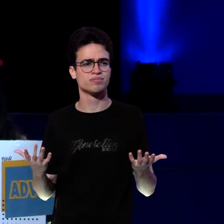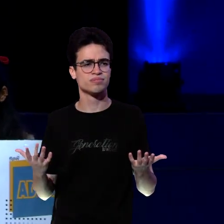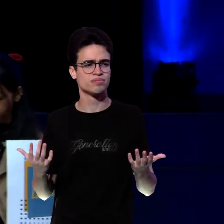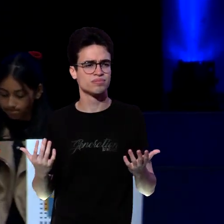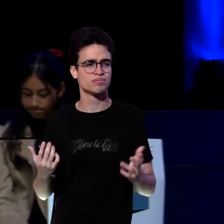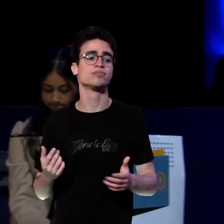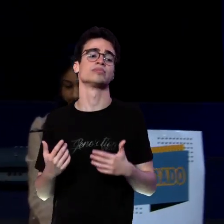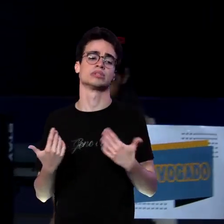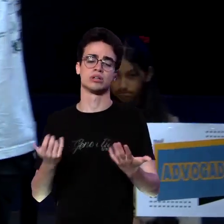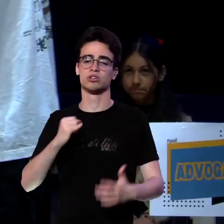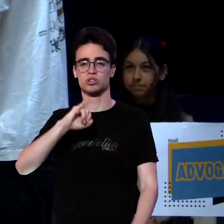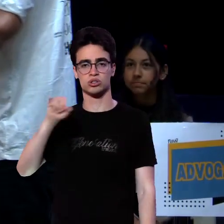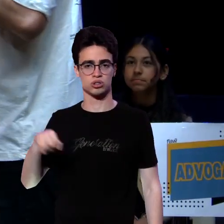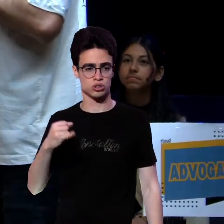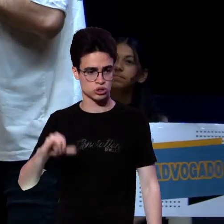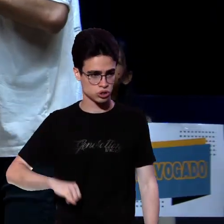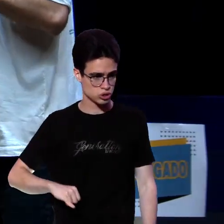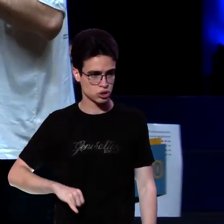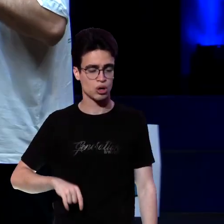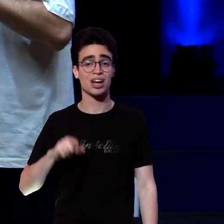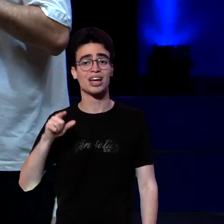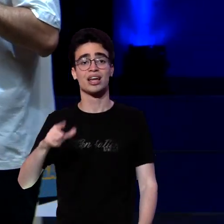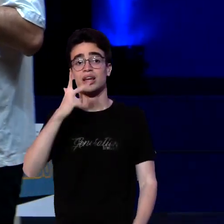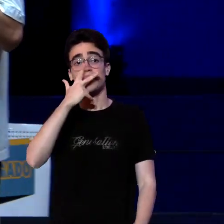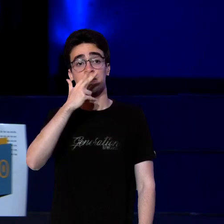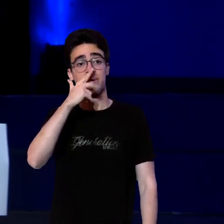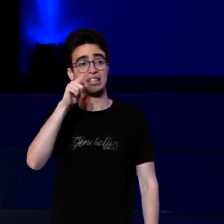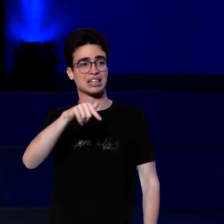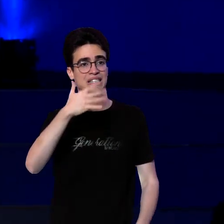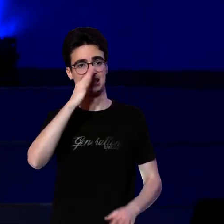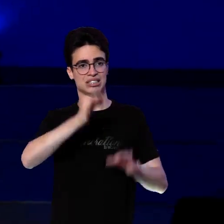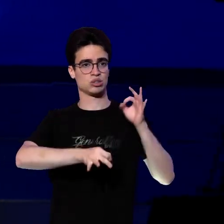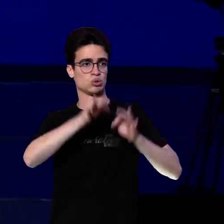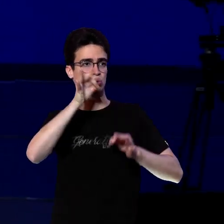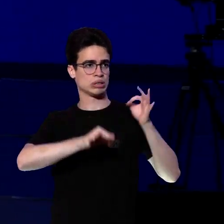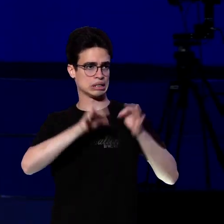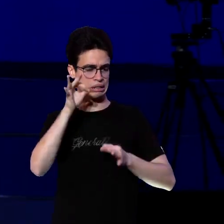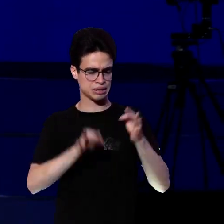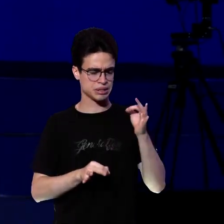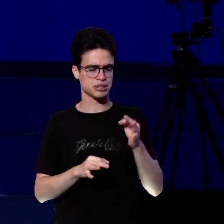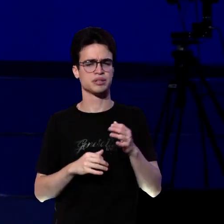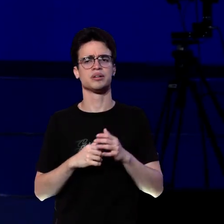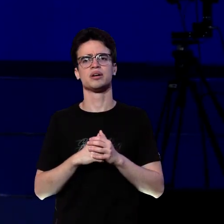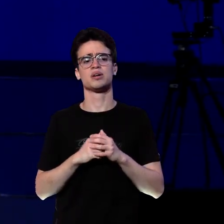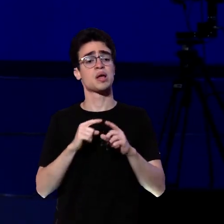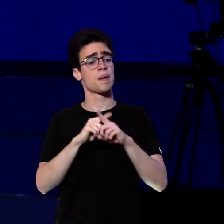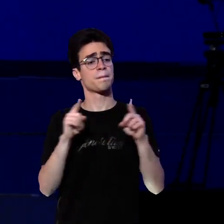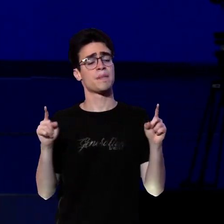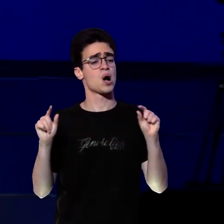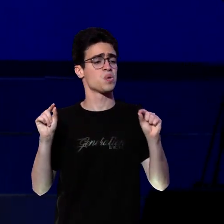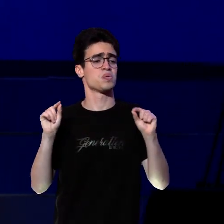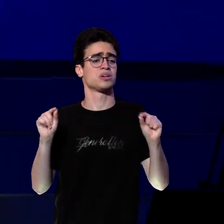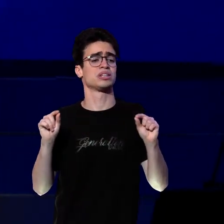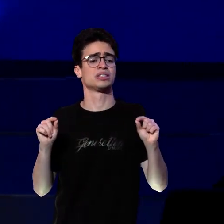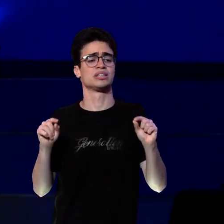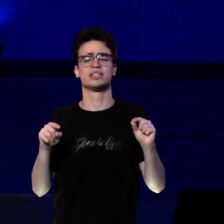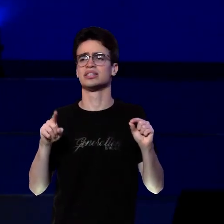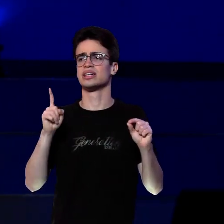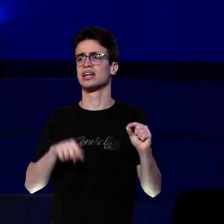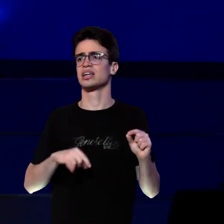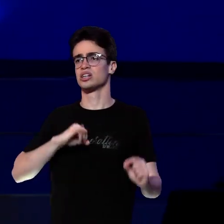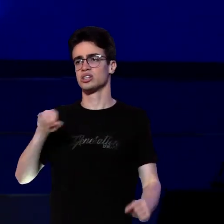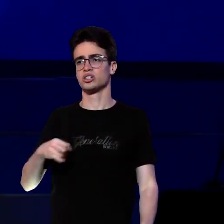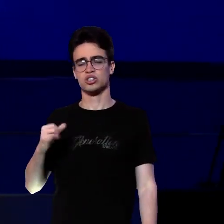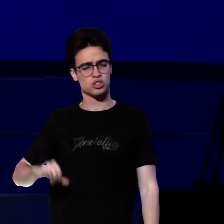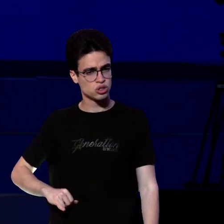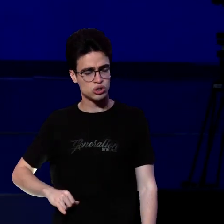Jó, ele estava vivendo o tribunal aqui. E é interessante que, enquanto ele vai vivendo